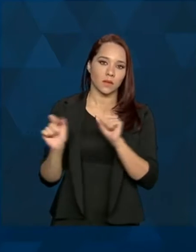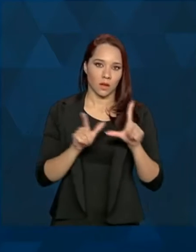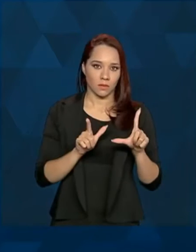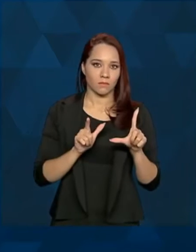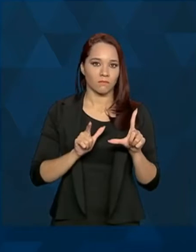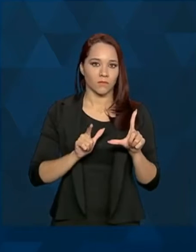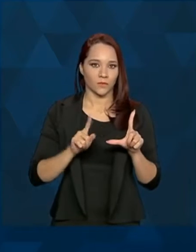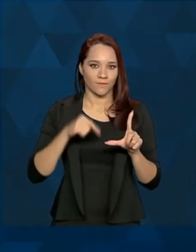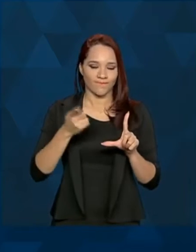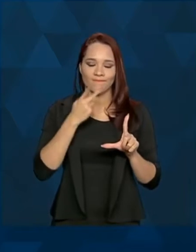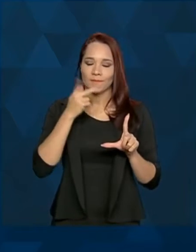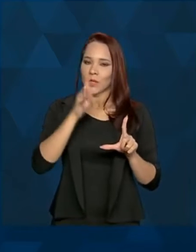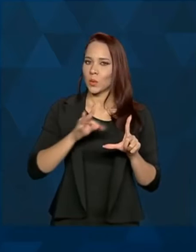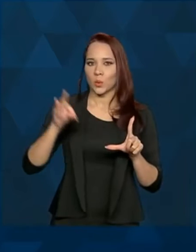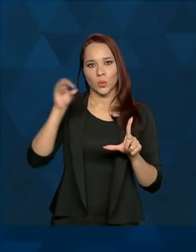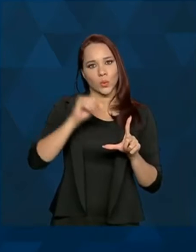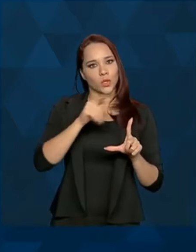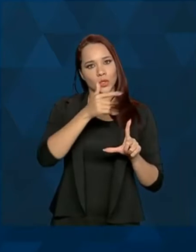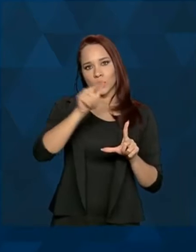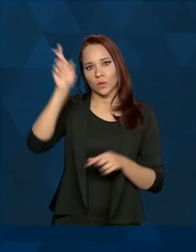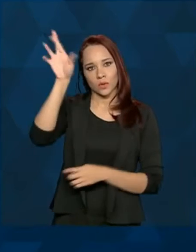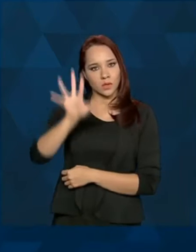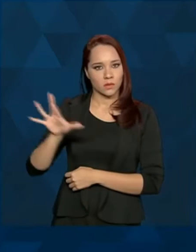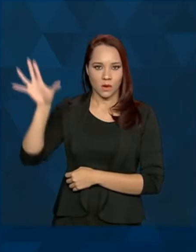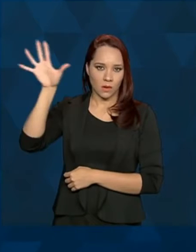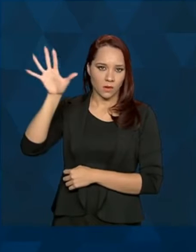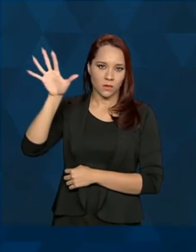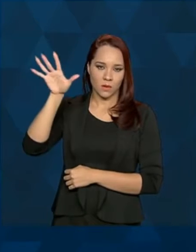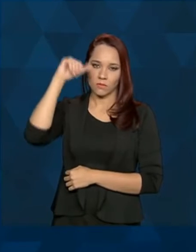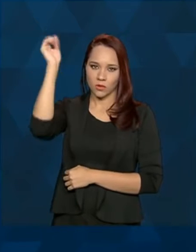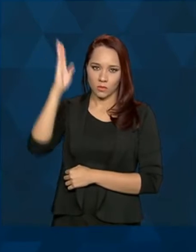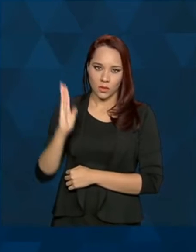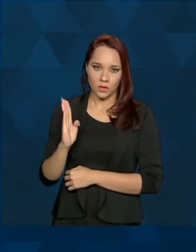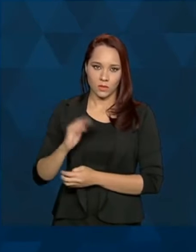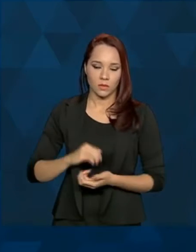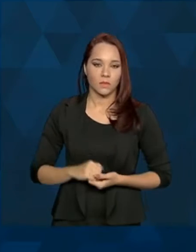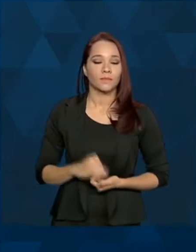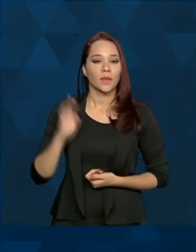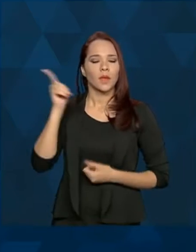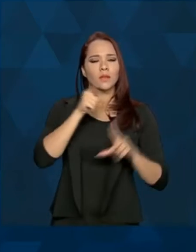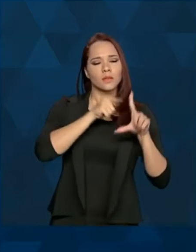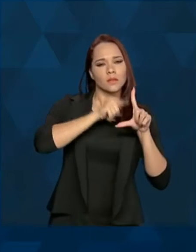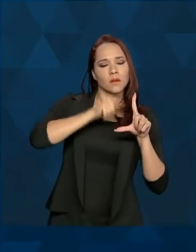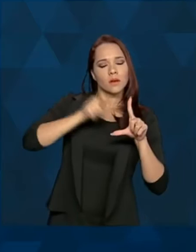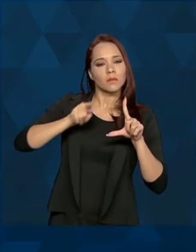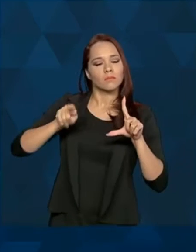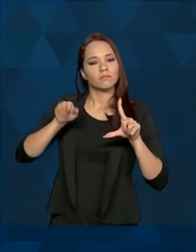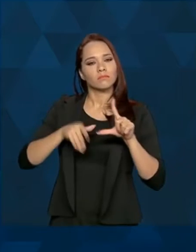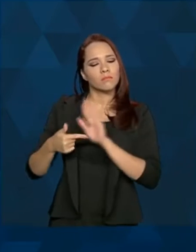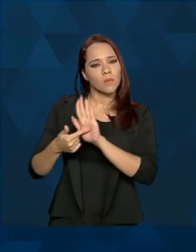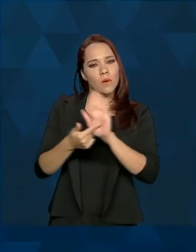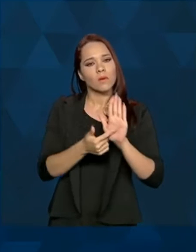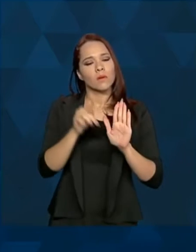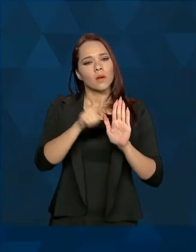isso com relação a todas as outras regiões do nosso país. Esse gráfico, ele tenta mostrar por gráfico